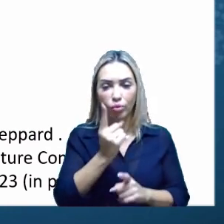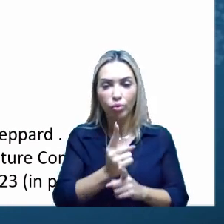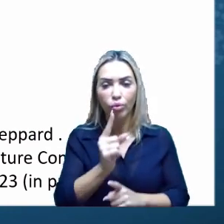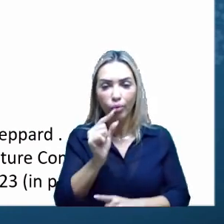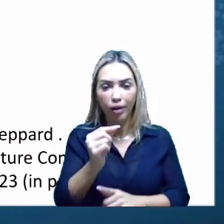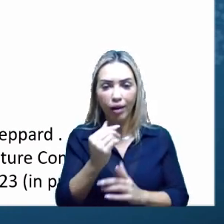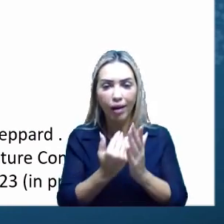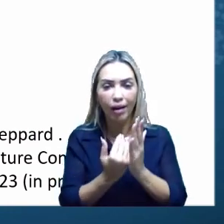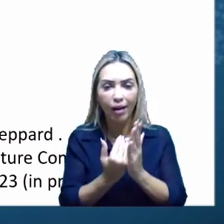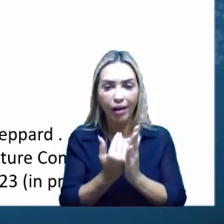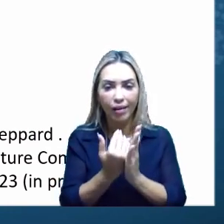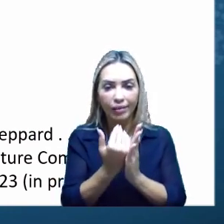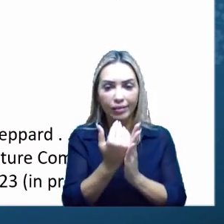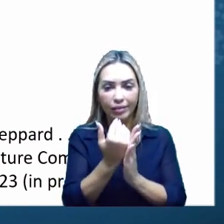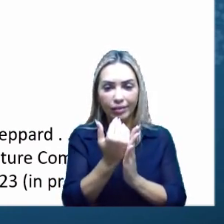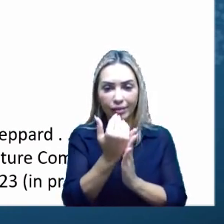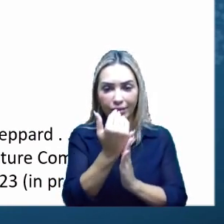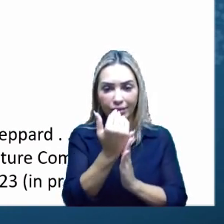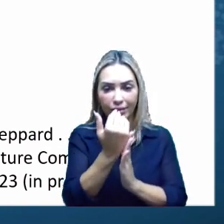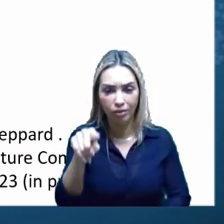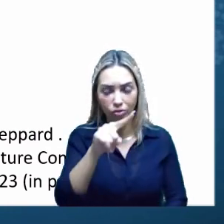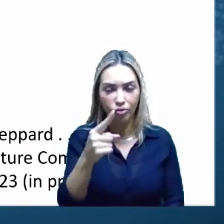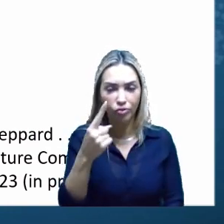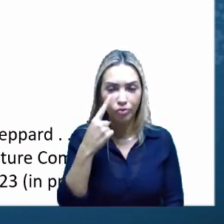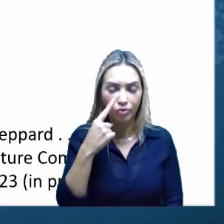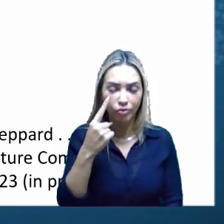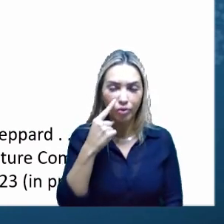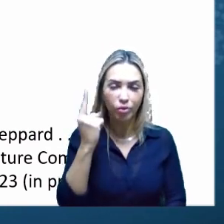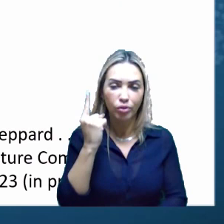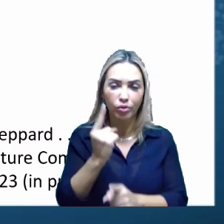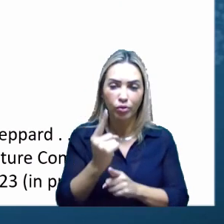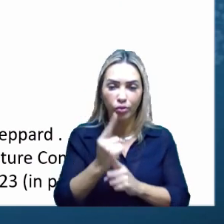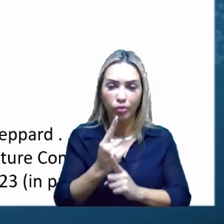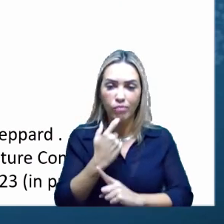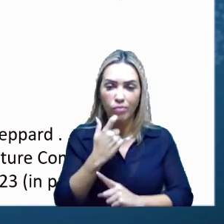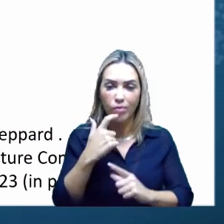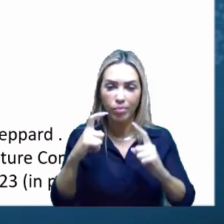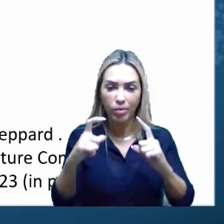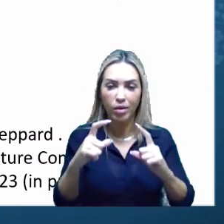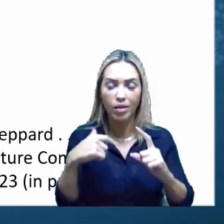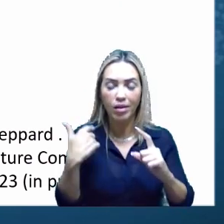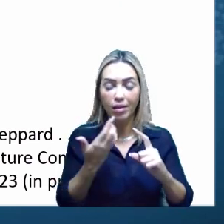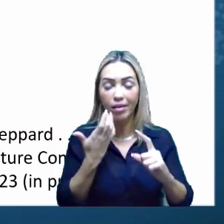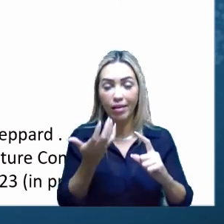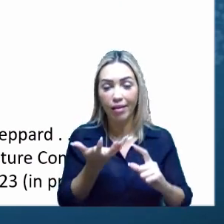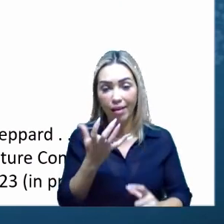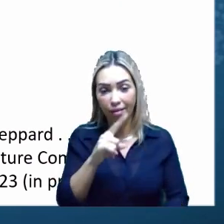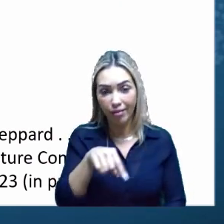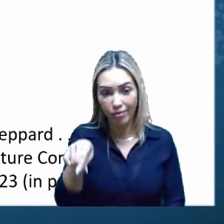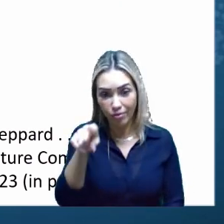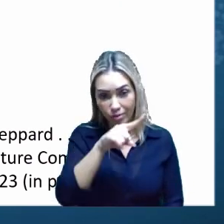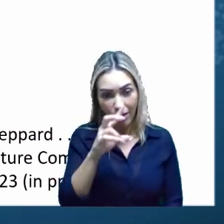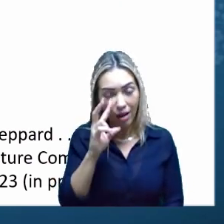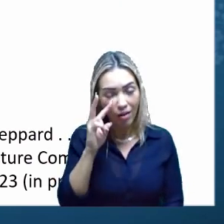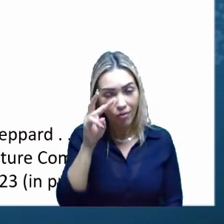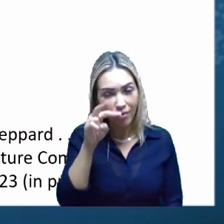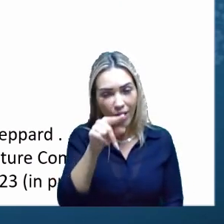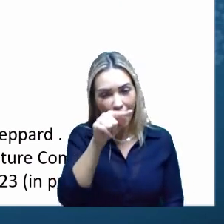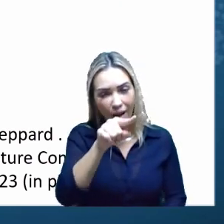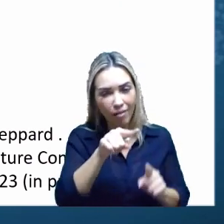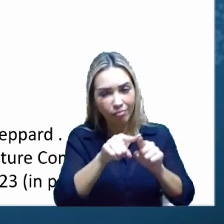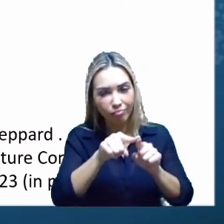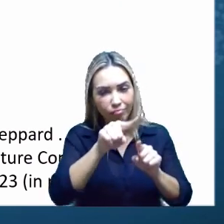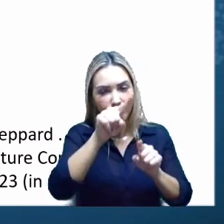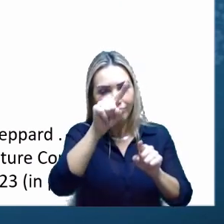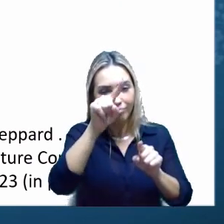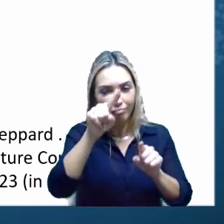da mortalidade, e a gente fez isso, e a gente gostaria de chamar a atenção para esse pico aqui, que